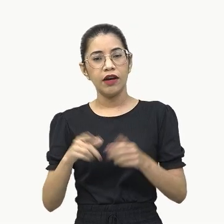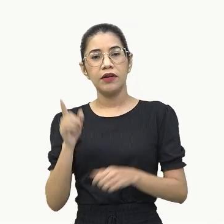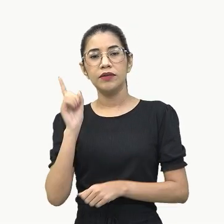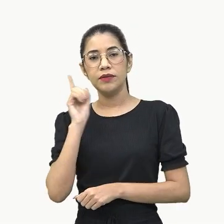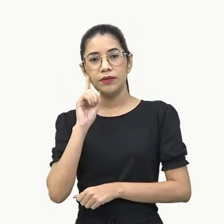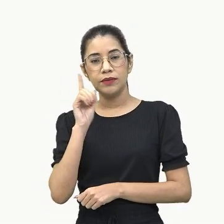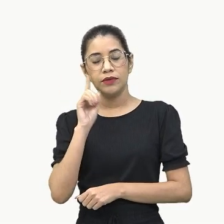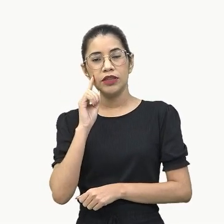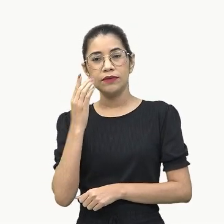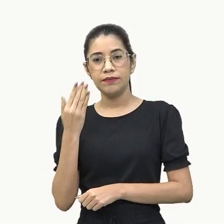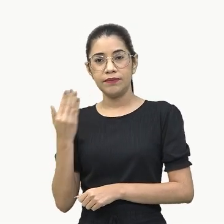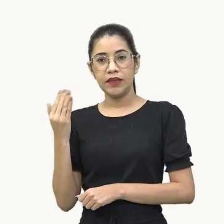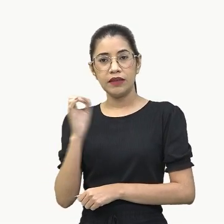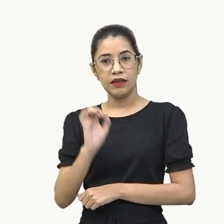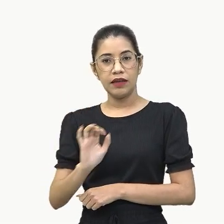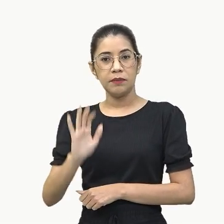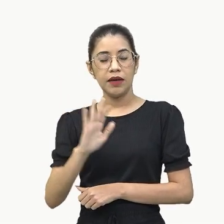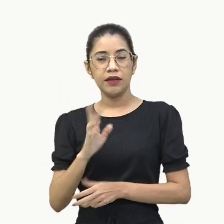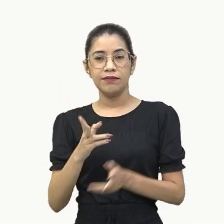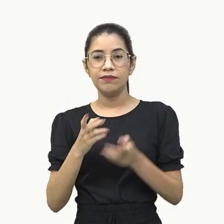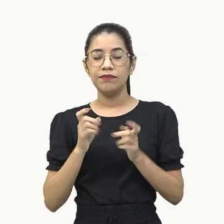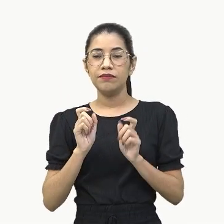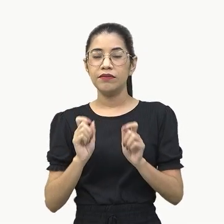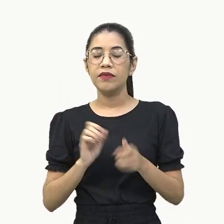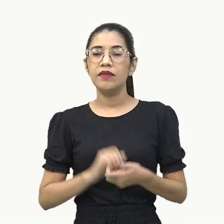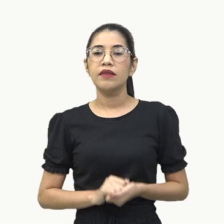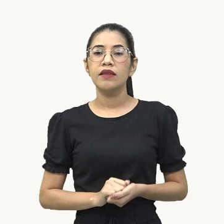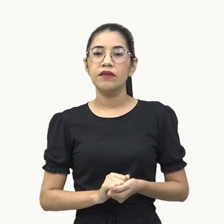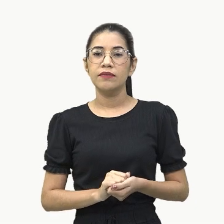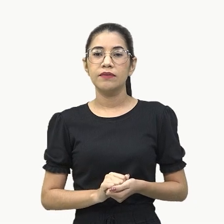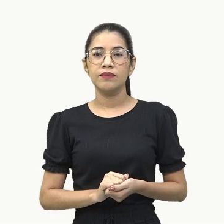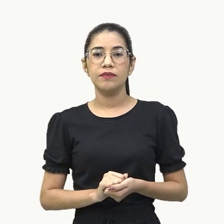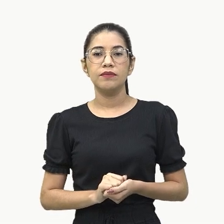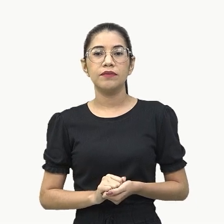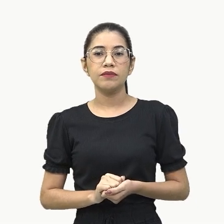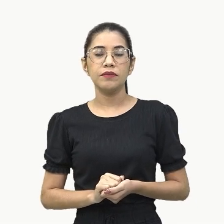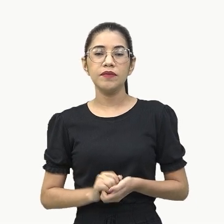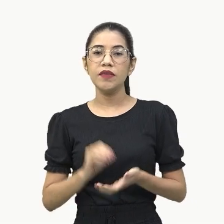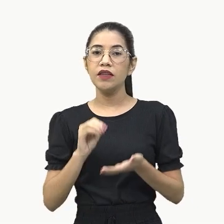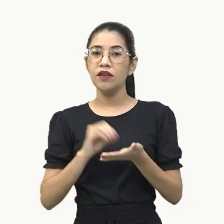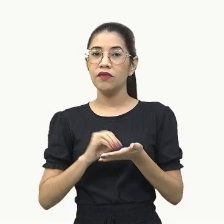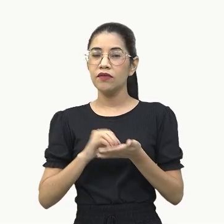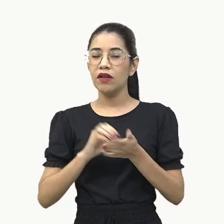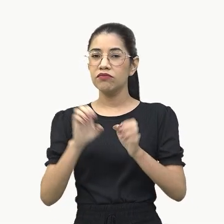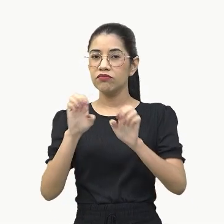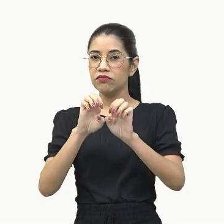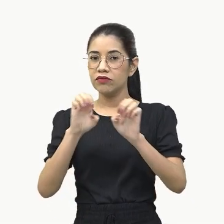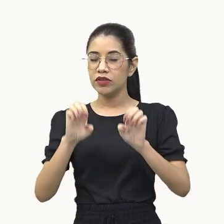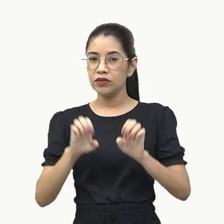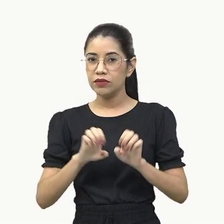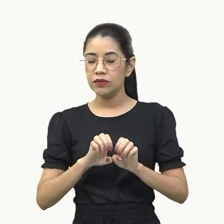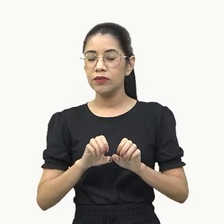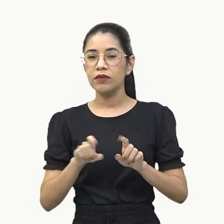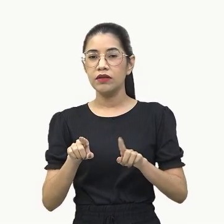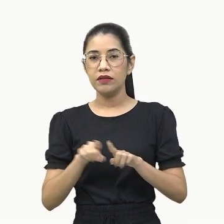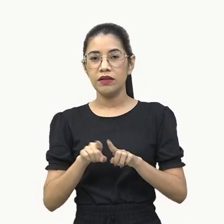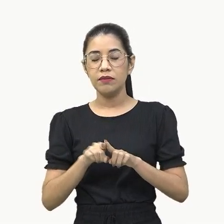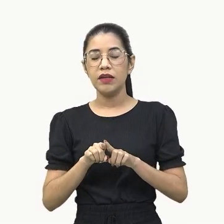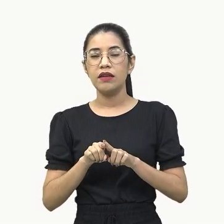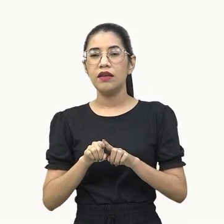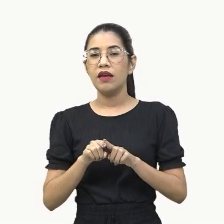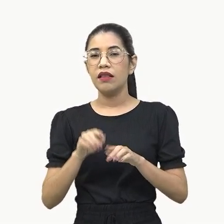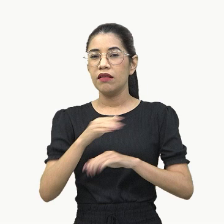observar aí na imagem né Por falta eh de de infraestrutura nessa Rodovia